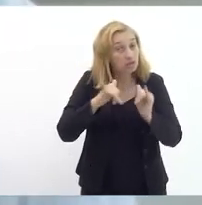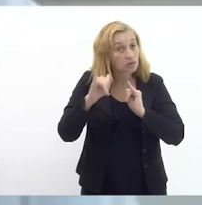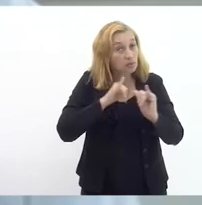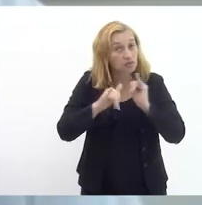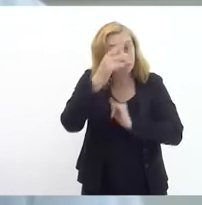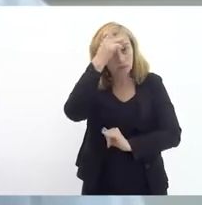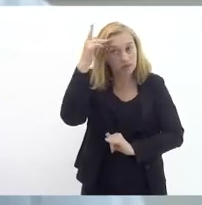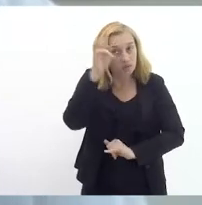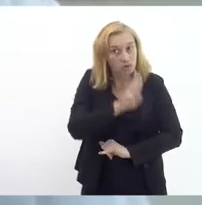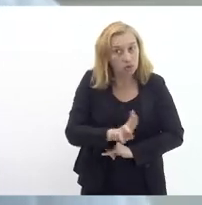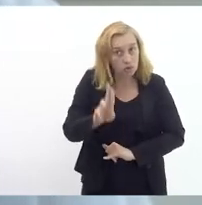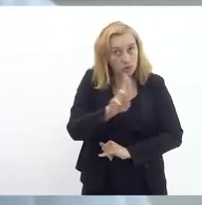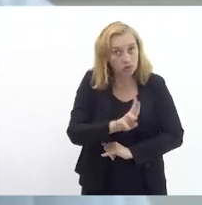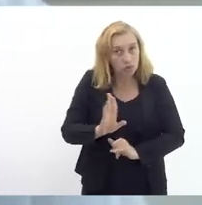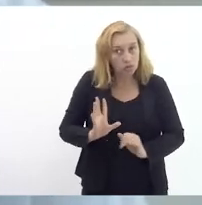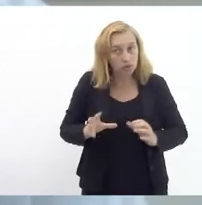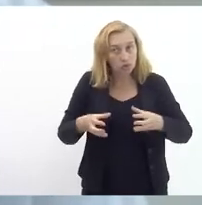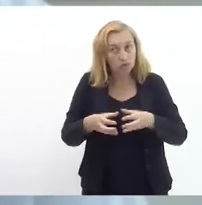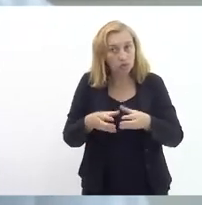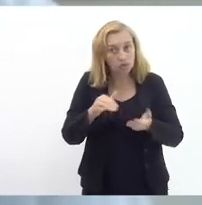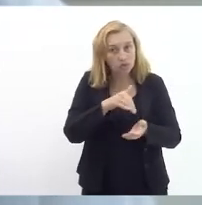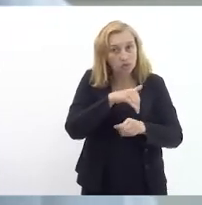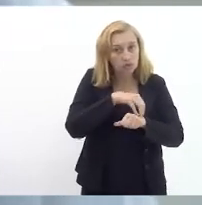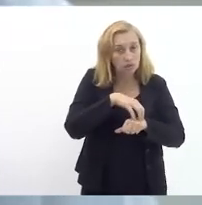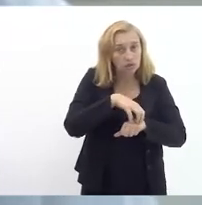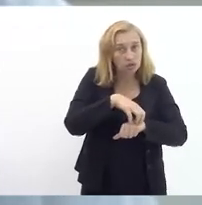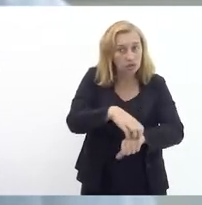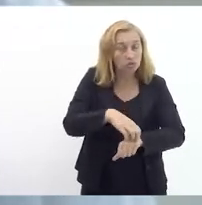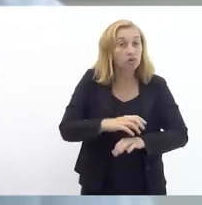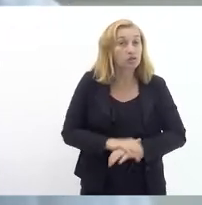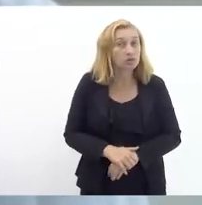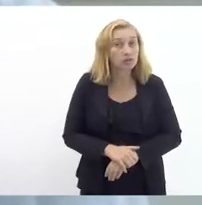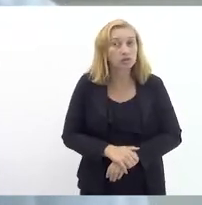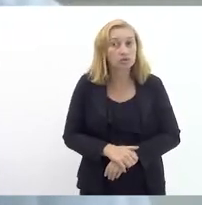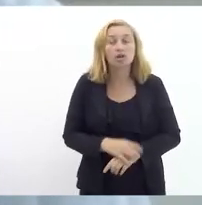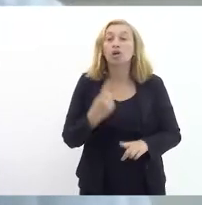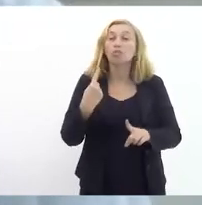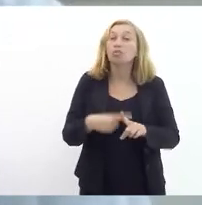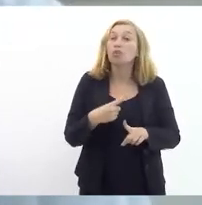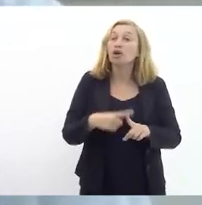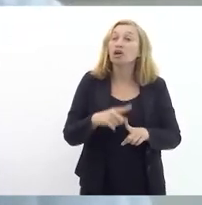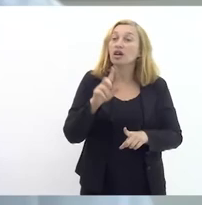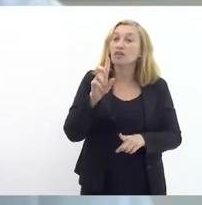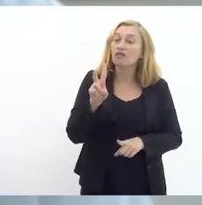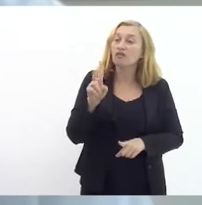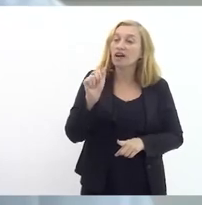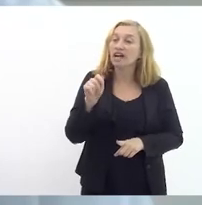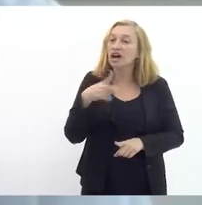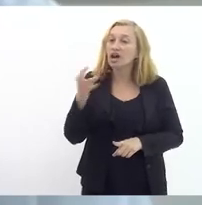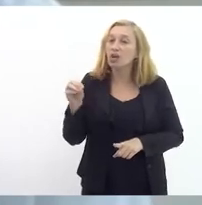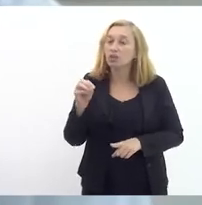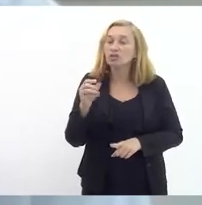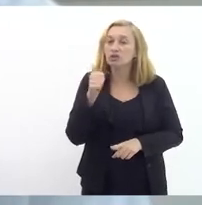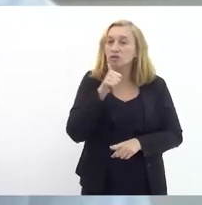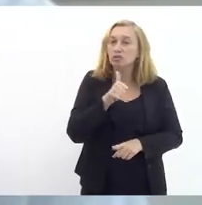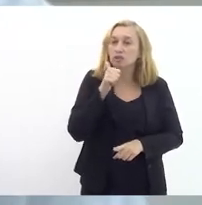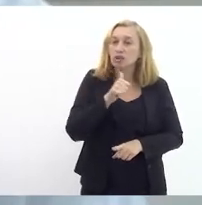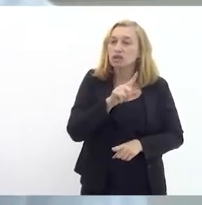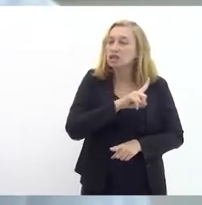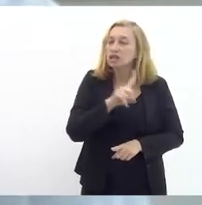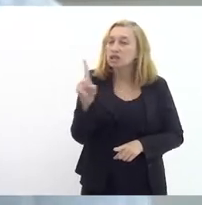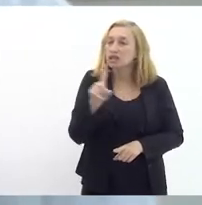usuário para a Comissão de Transporte. Por que os vagões de mulheres não